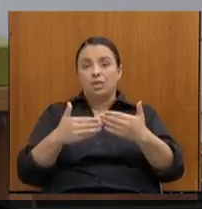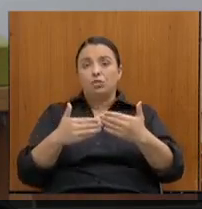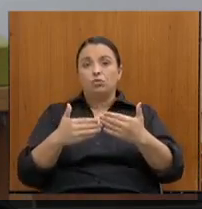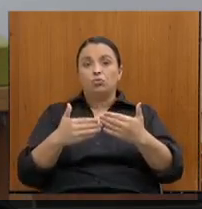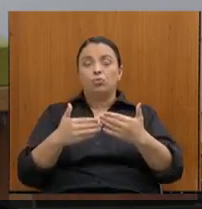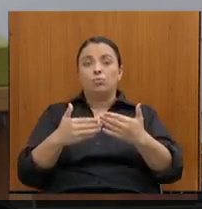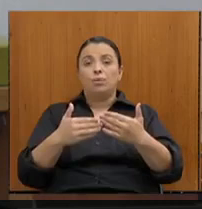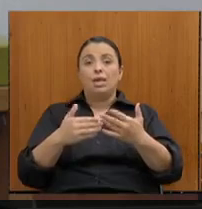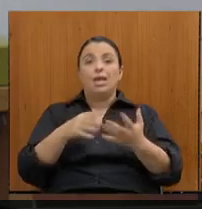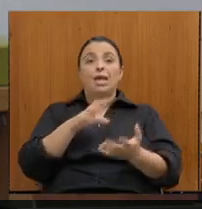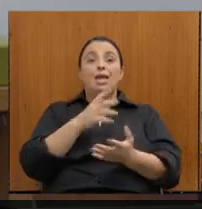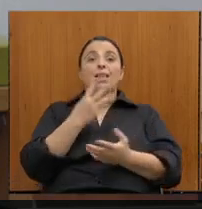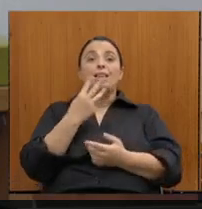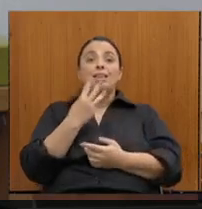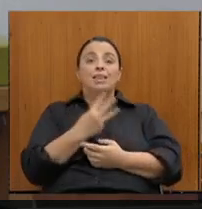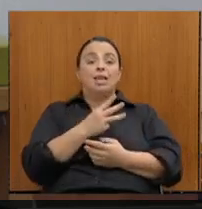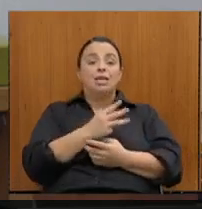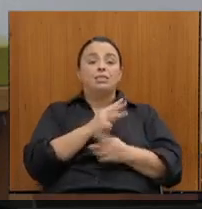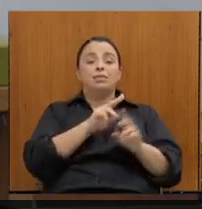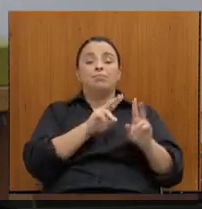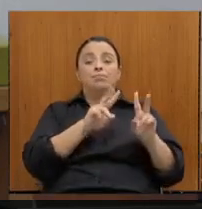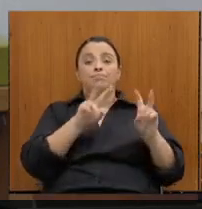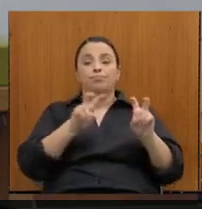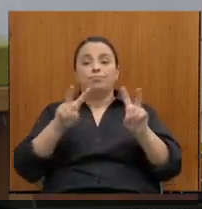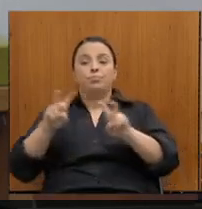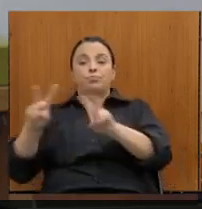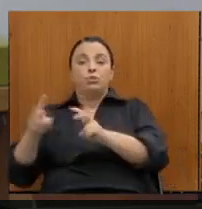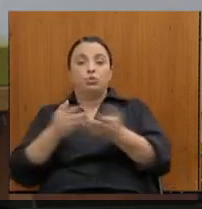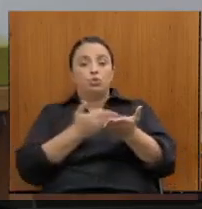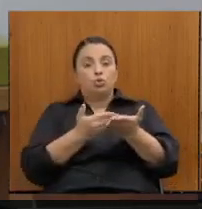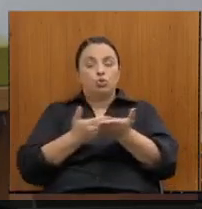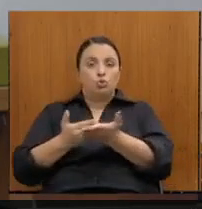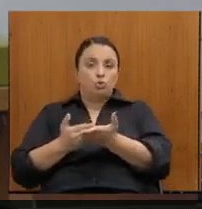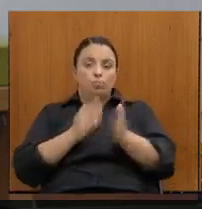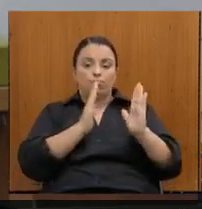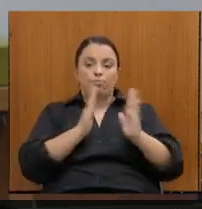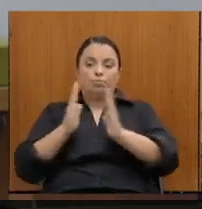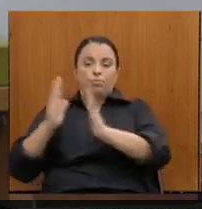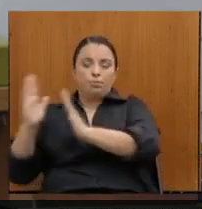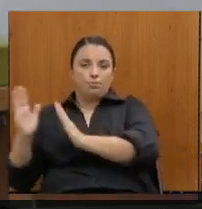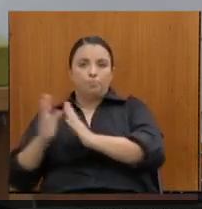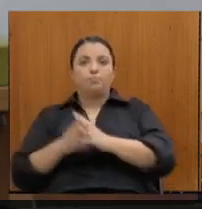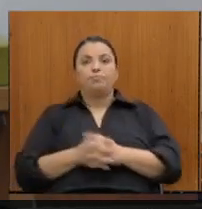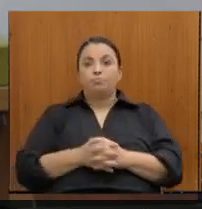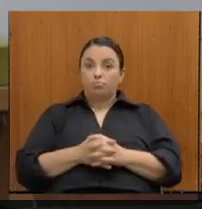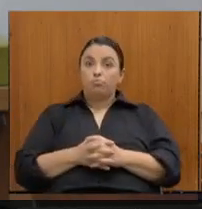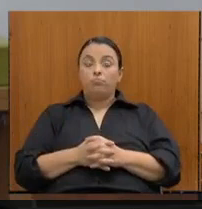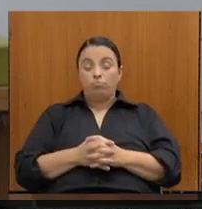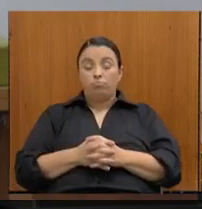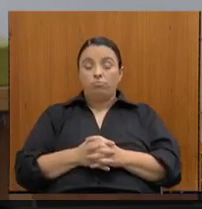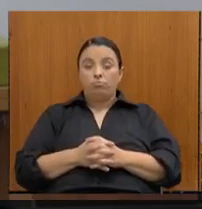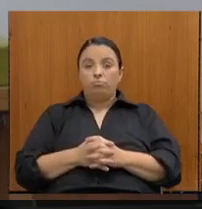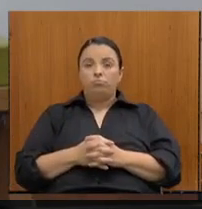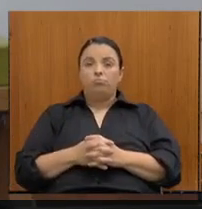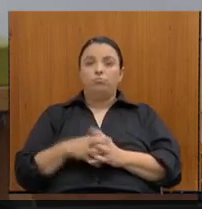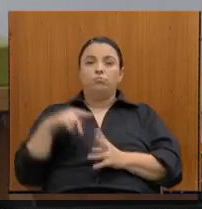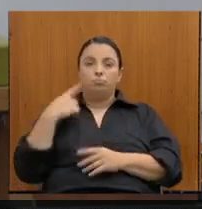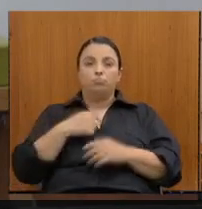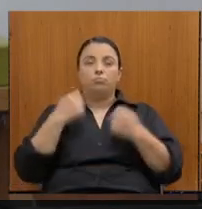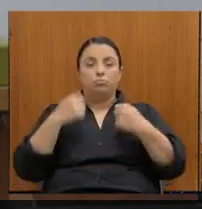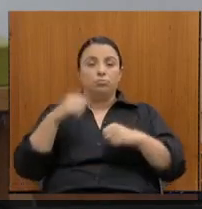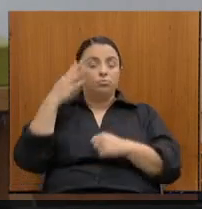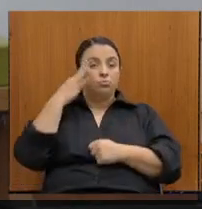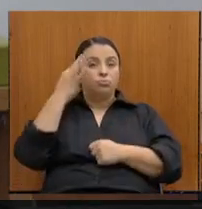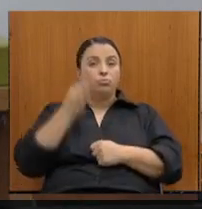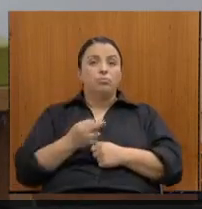de discussão o próximo por favor e Entretanto é necessário que nós entendemos